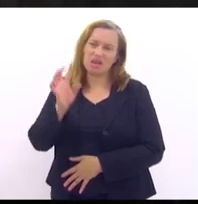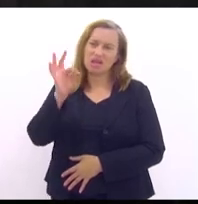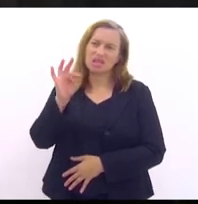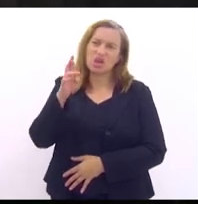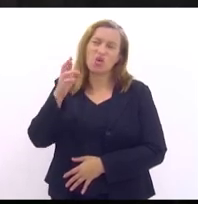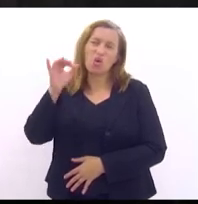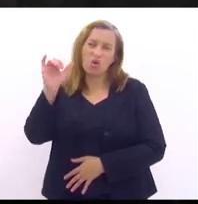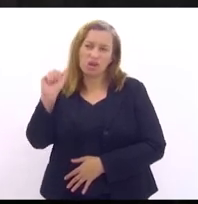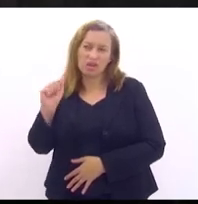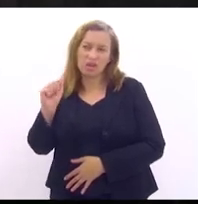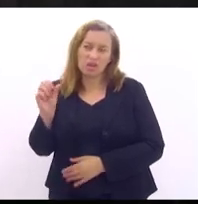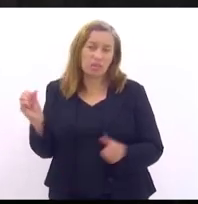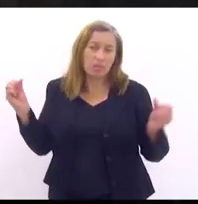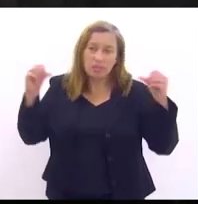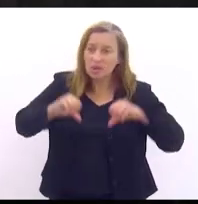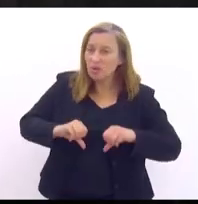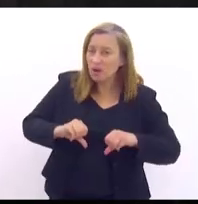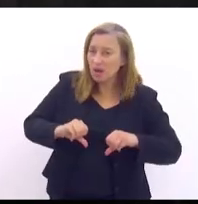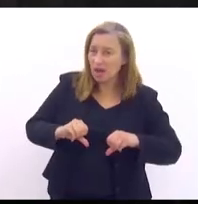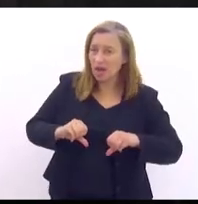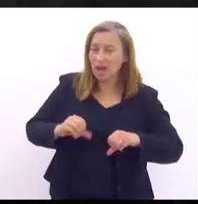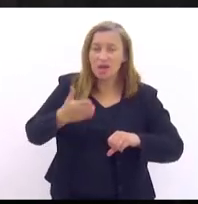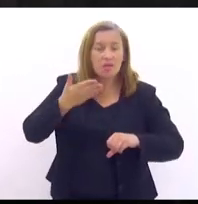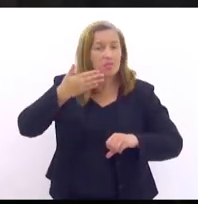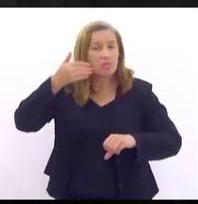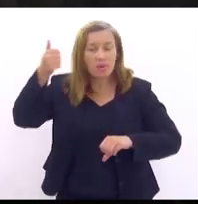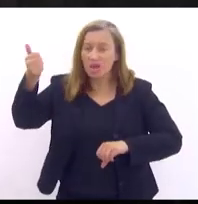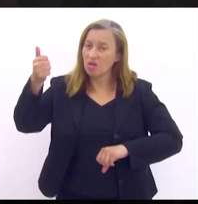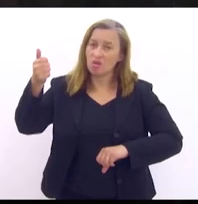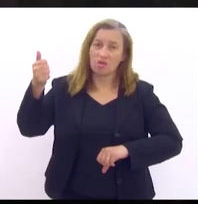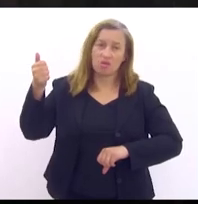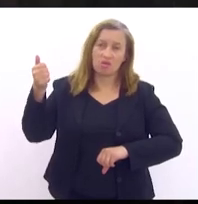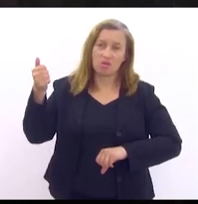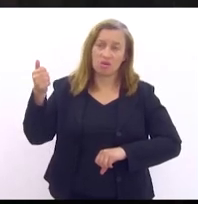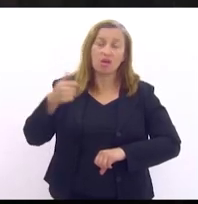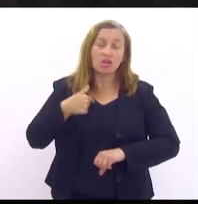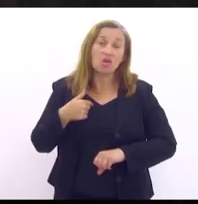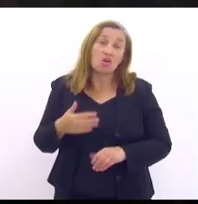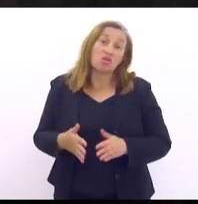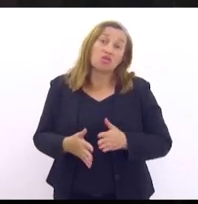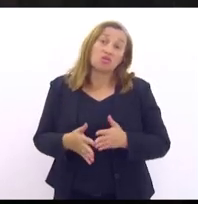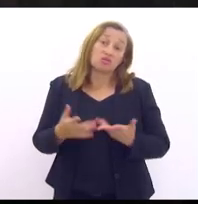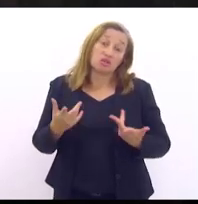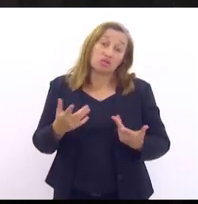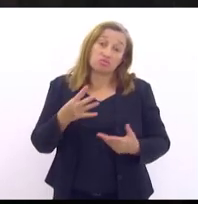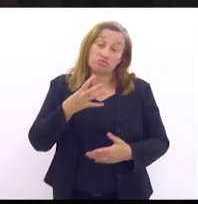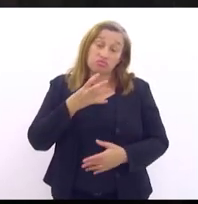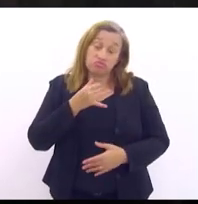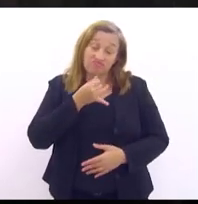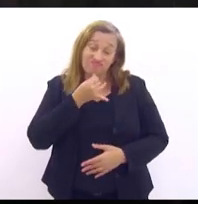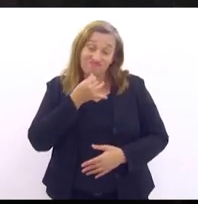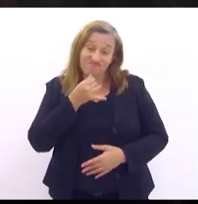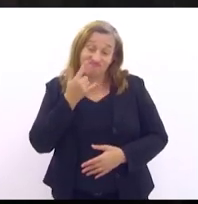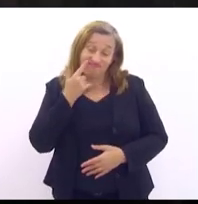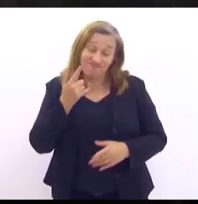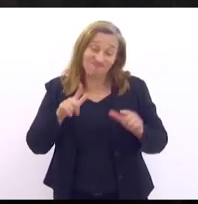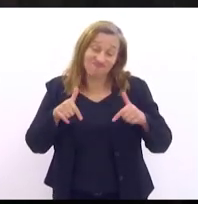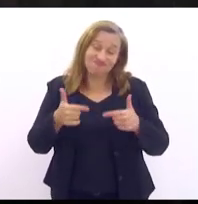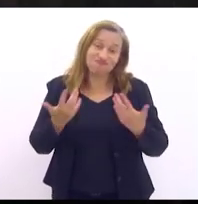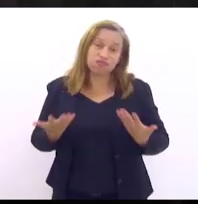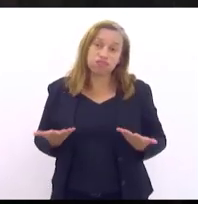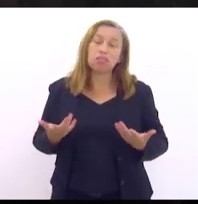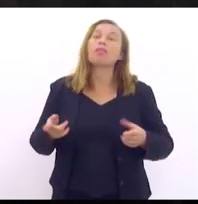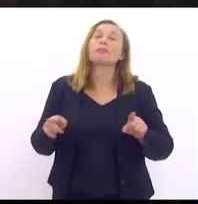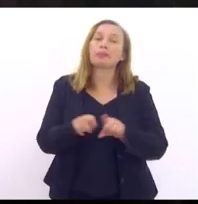pior, melhor. Então, eu fico perplexo de ver esse tipo de reação. Além